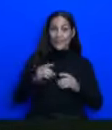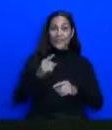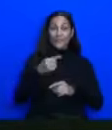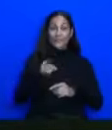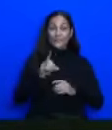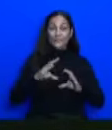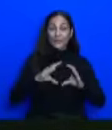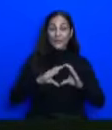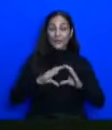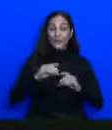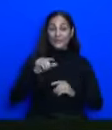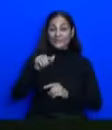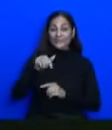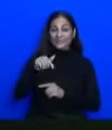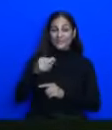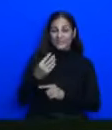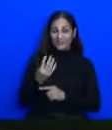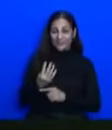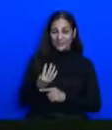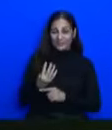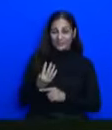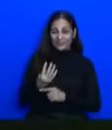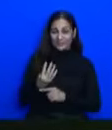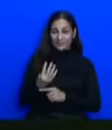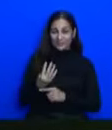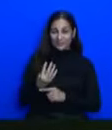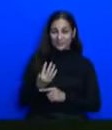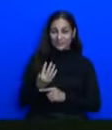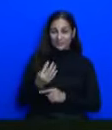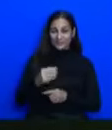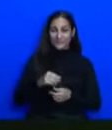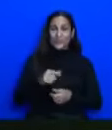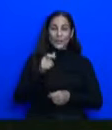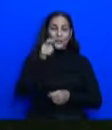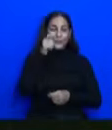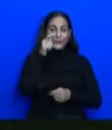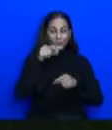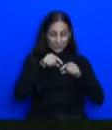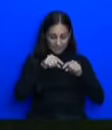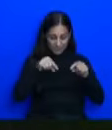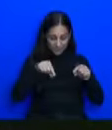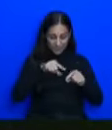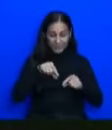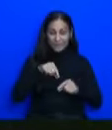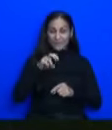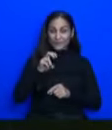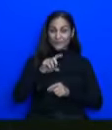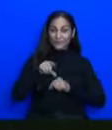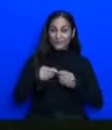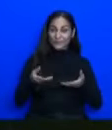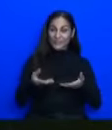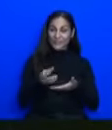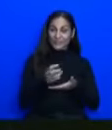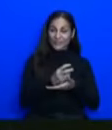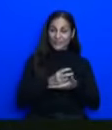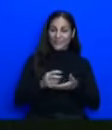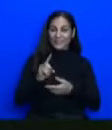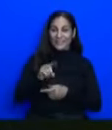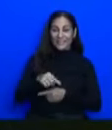E a última bola é o número 74. Conferindo as 5 dezenas sorteadas agora na